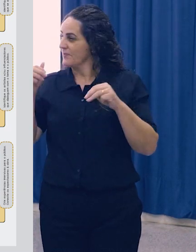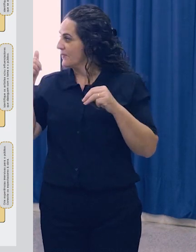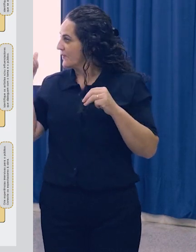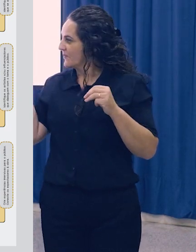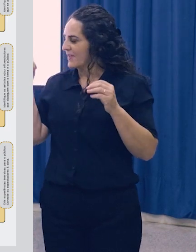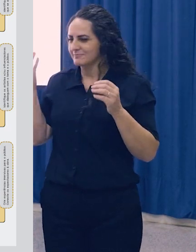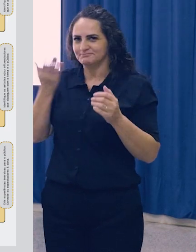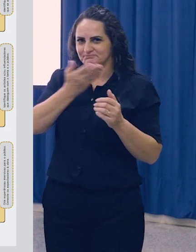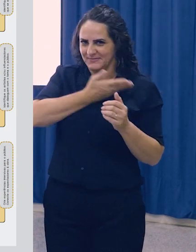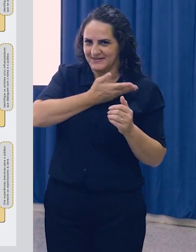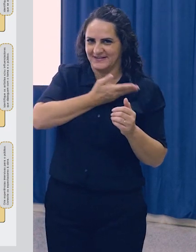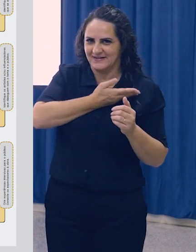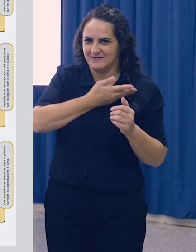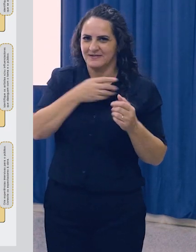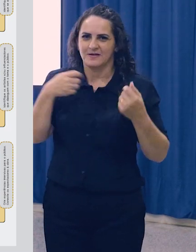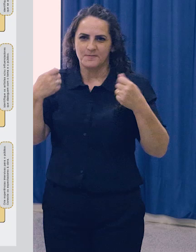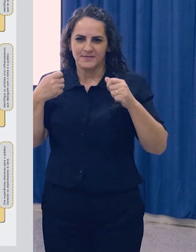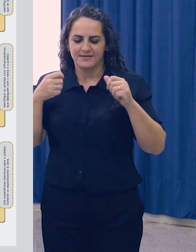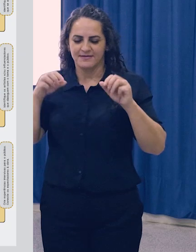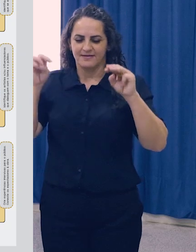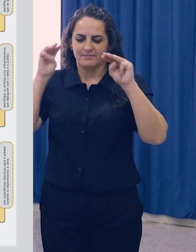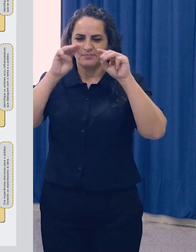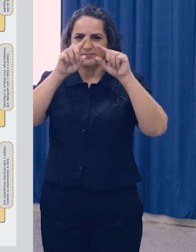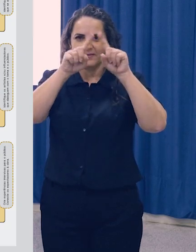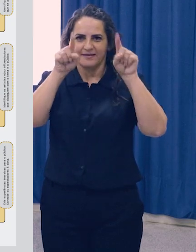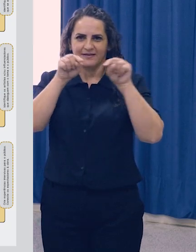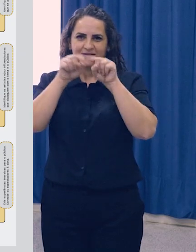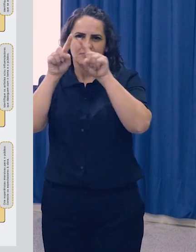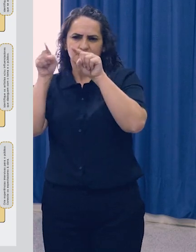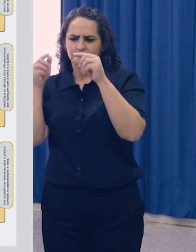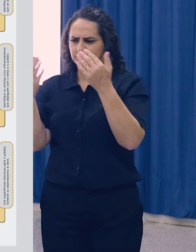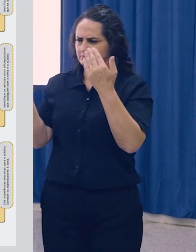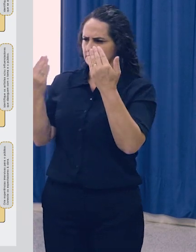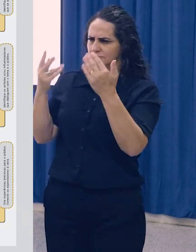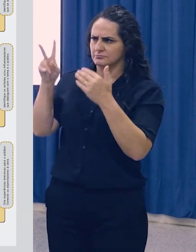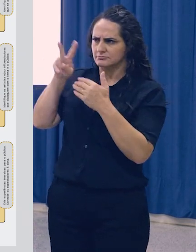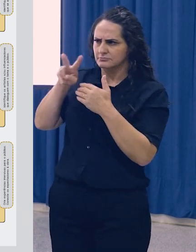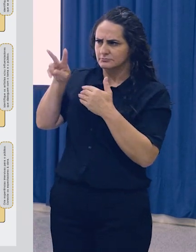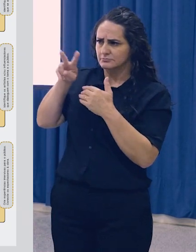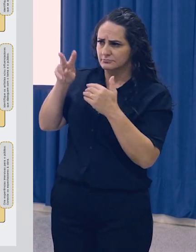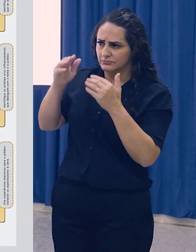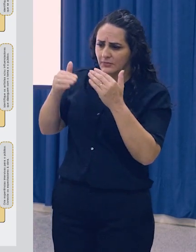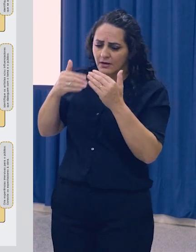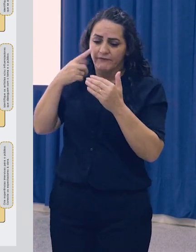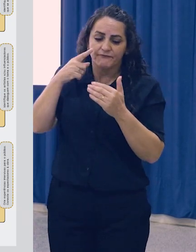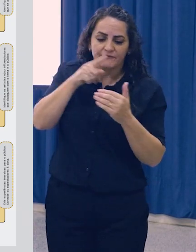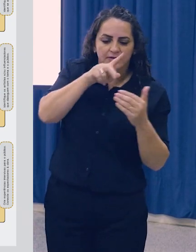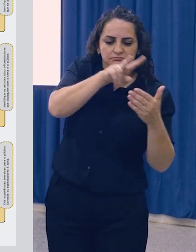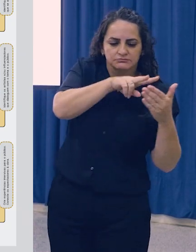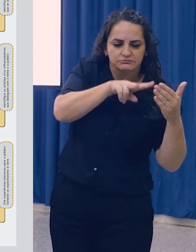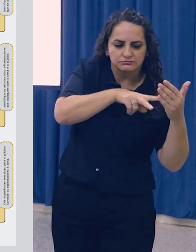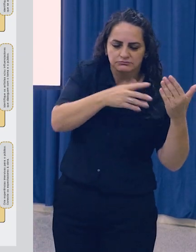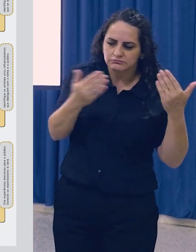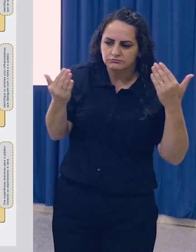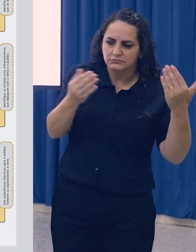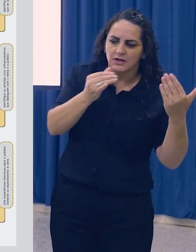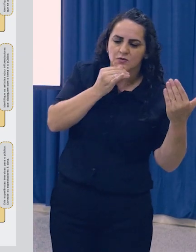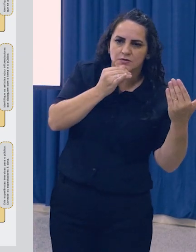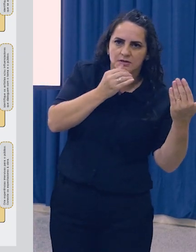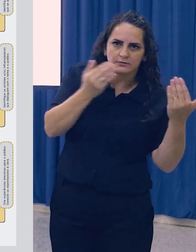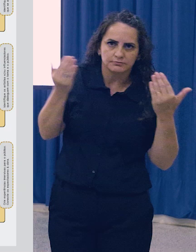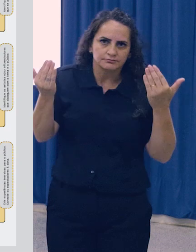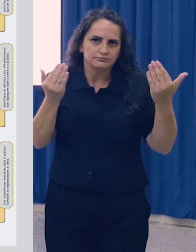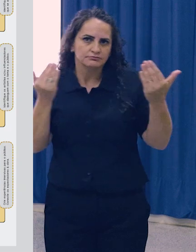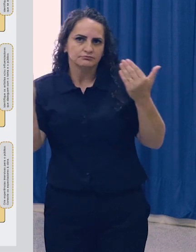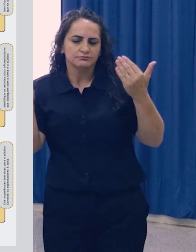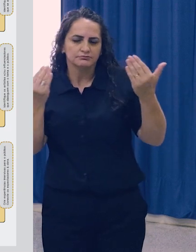que pegar o mapa e olhar o número dele e voltar no e-book e ler e ver os exemplos assim para